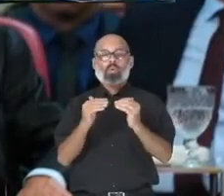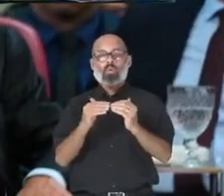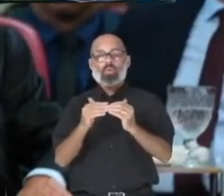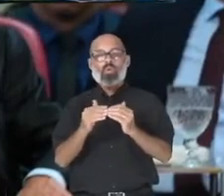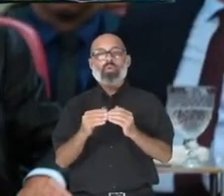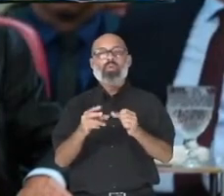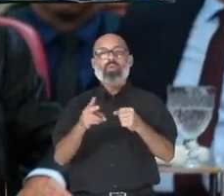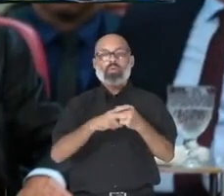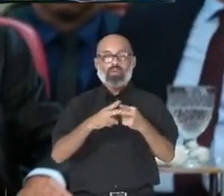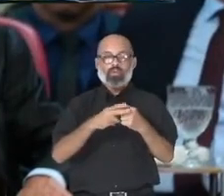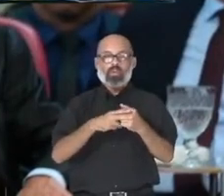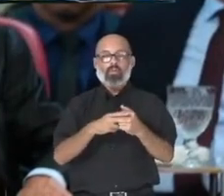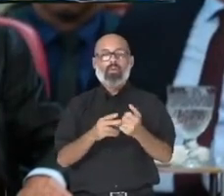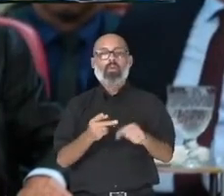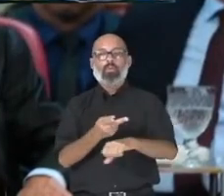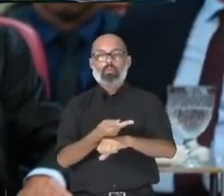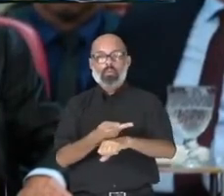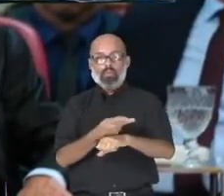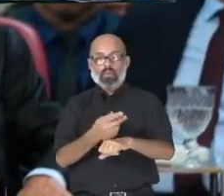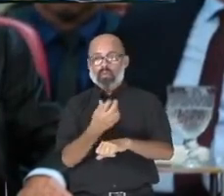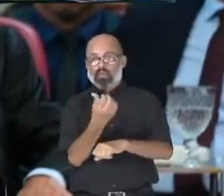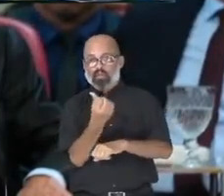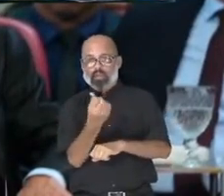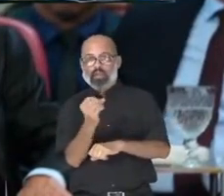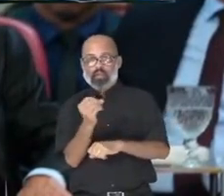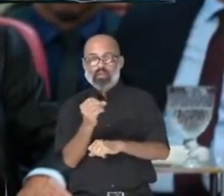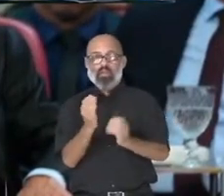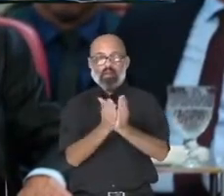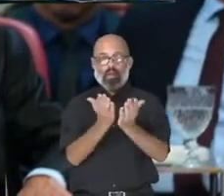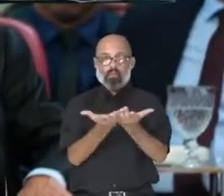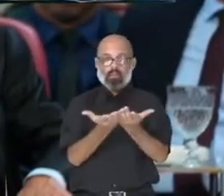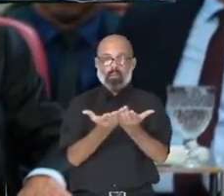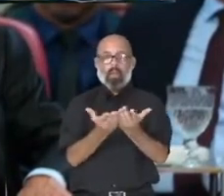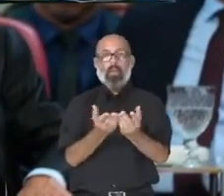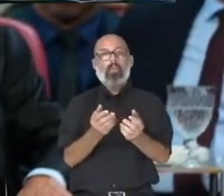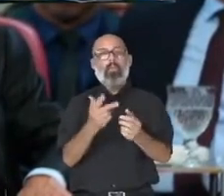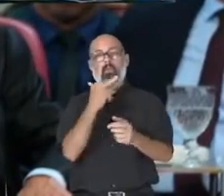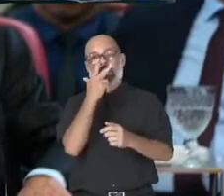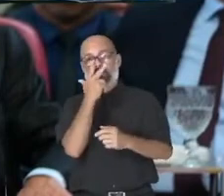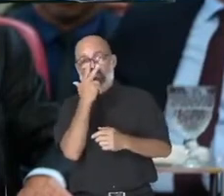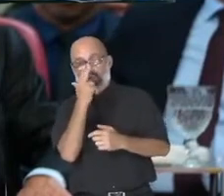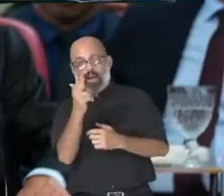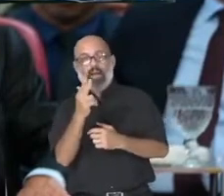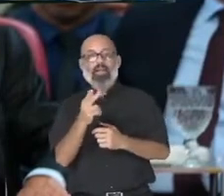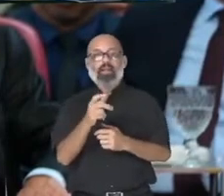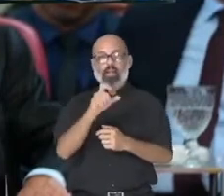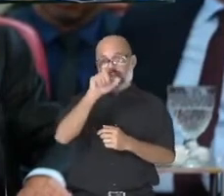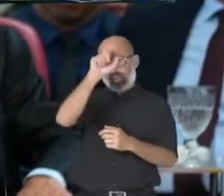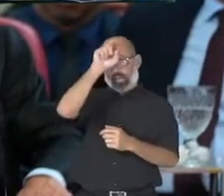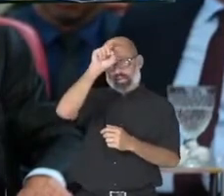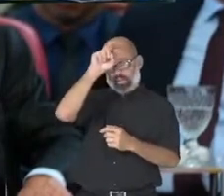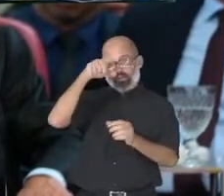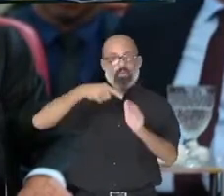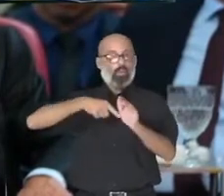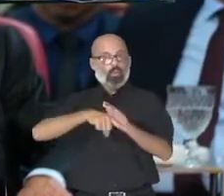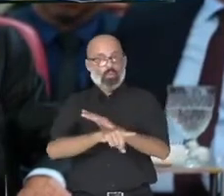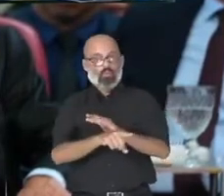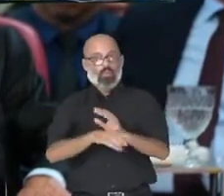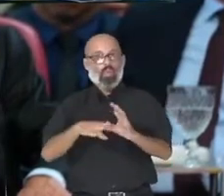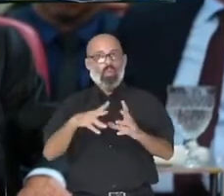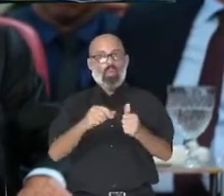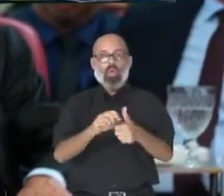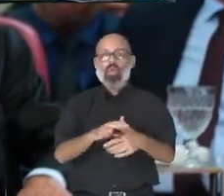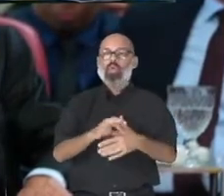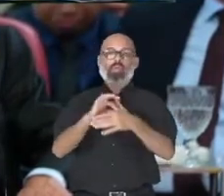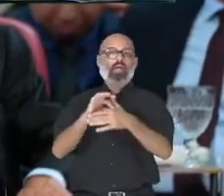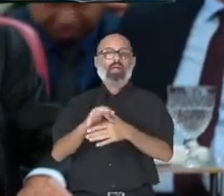Bíblias. Se eu estiver errado, pode me corrigir. Mas parece que a língua grega, ela é mais profunda. É como o Senhor estava falando, o Senhor não queria dizer que toda a carne vai